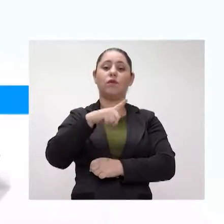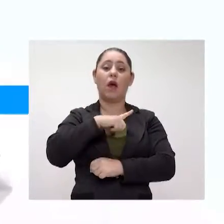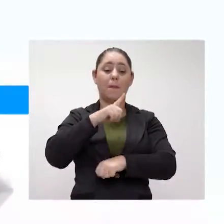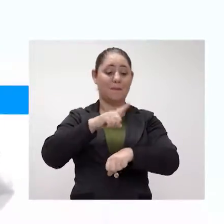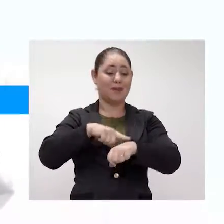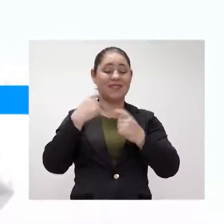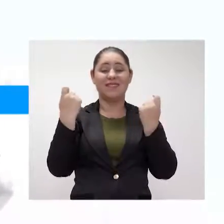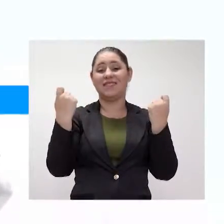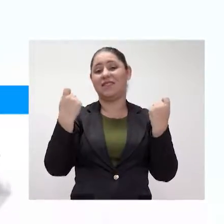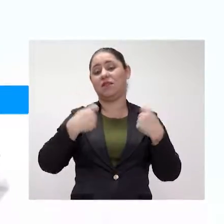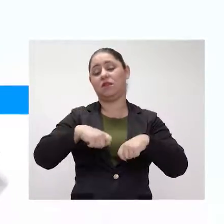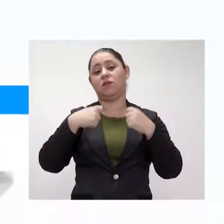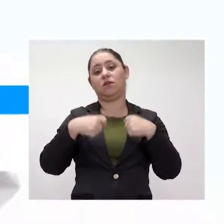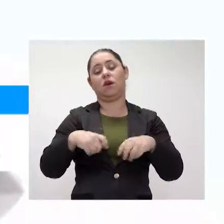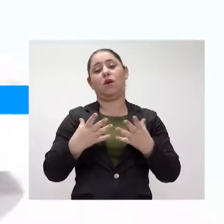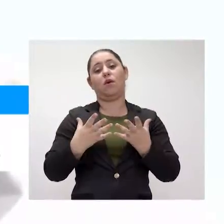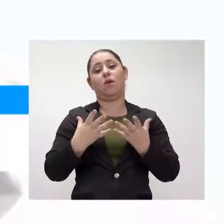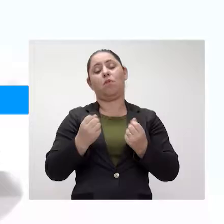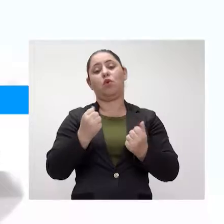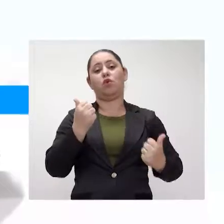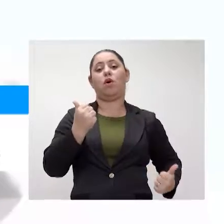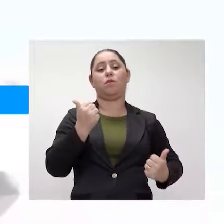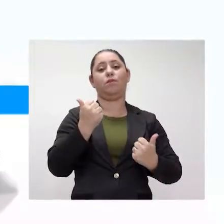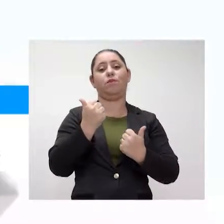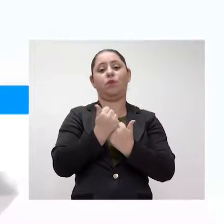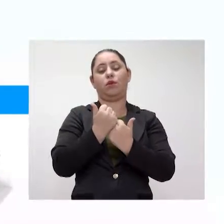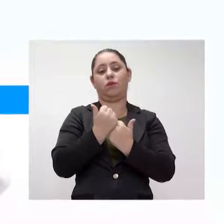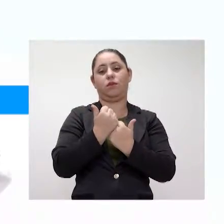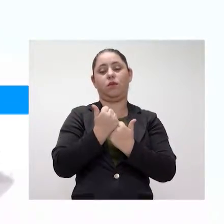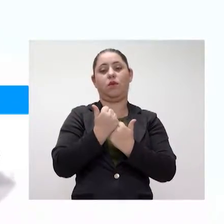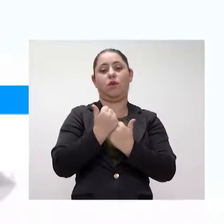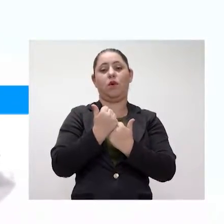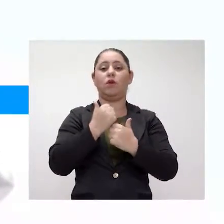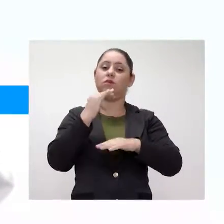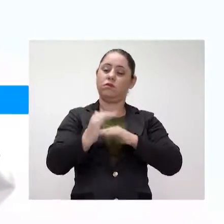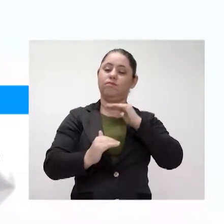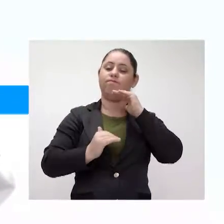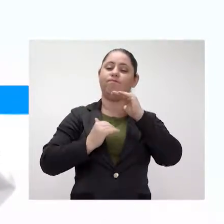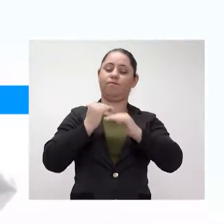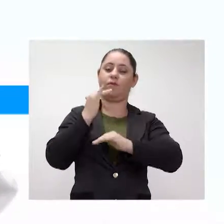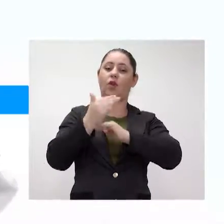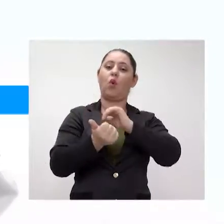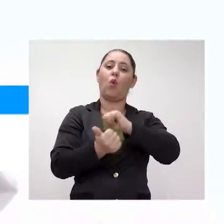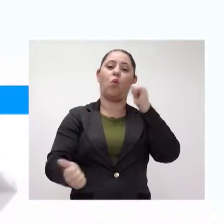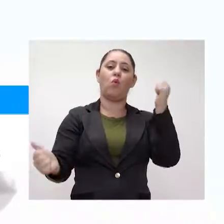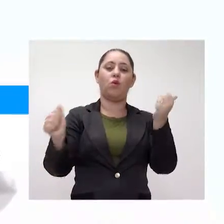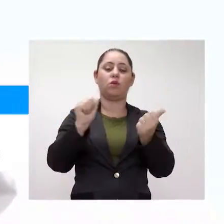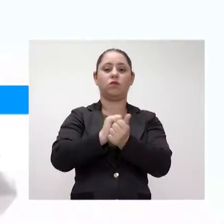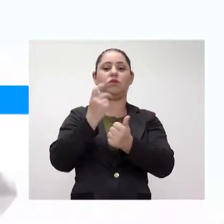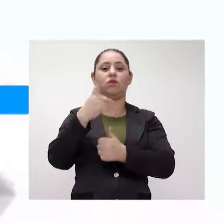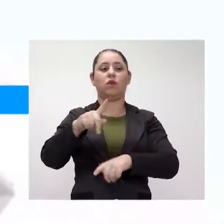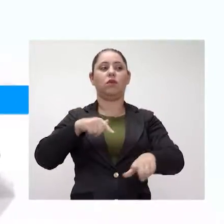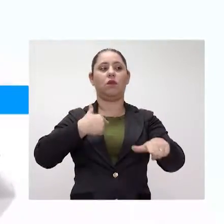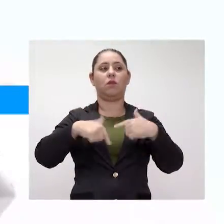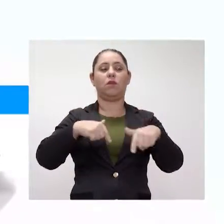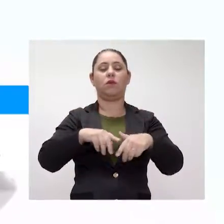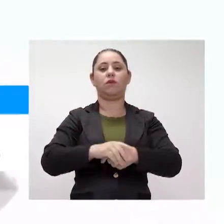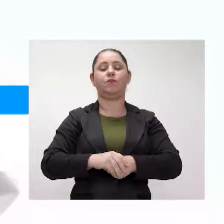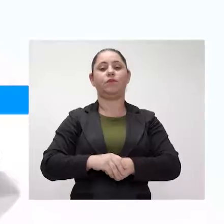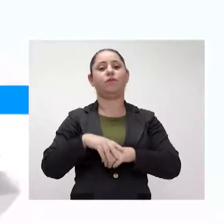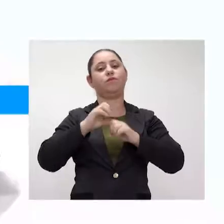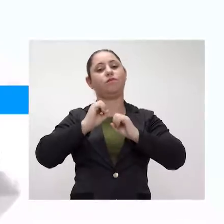estão necessitando de um apoio para o desenvolvimento mais adequado das suas